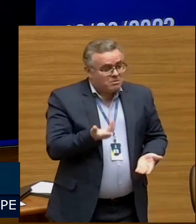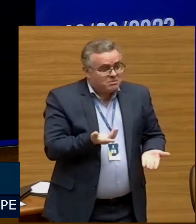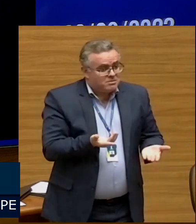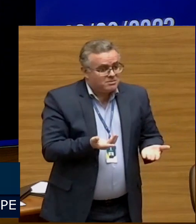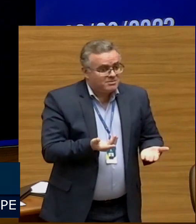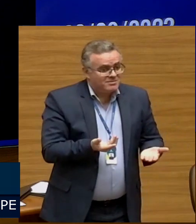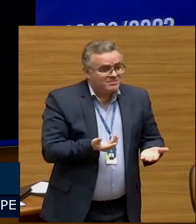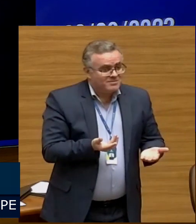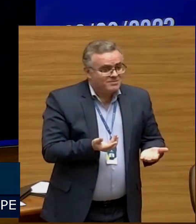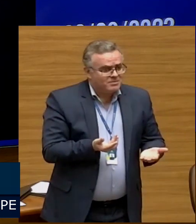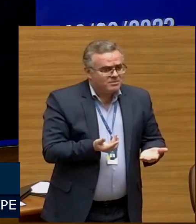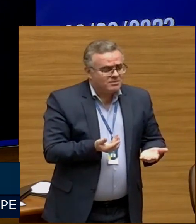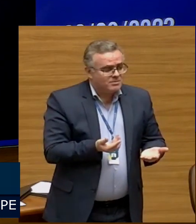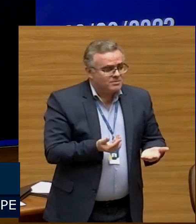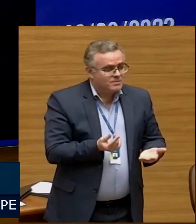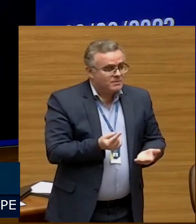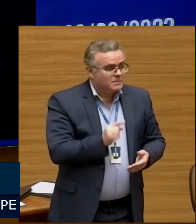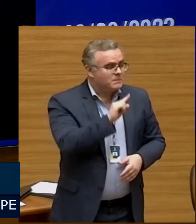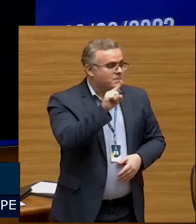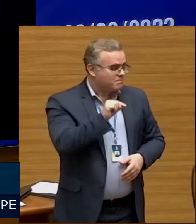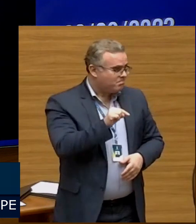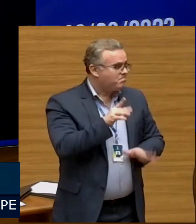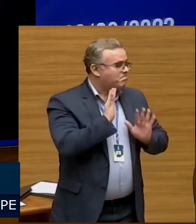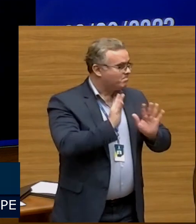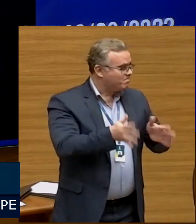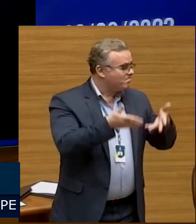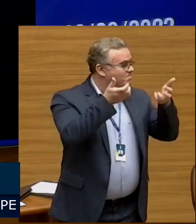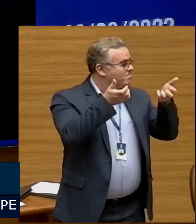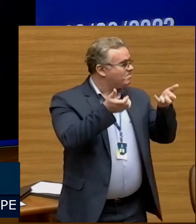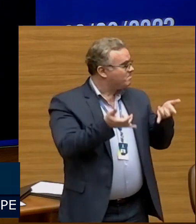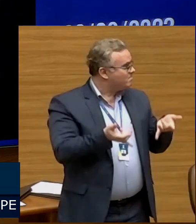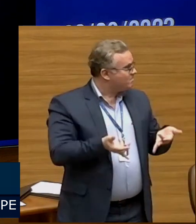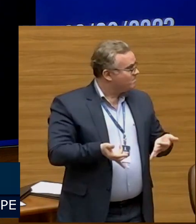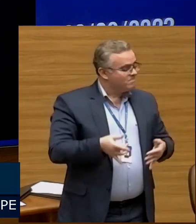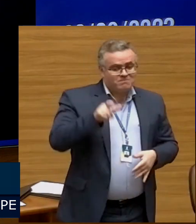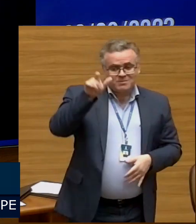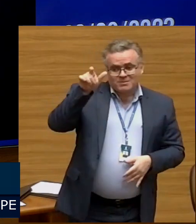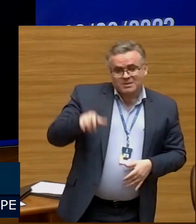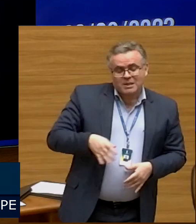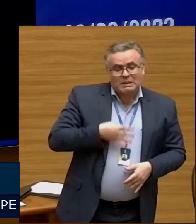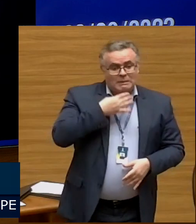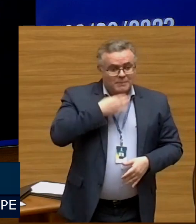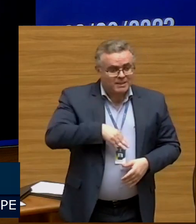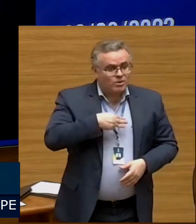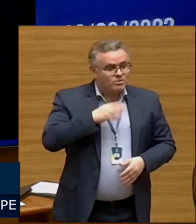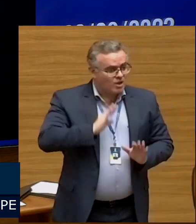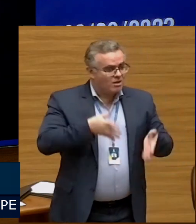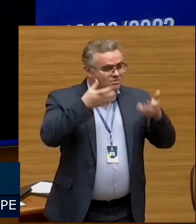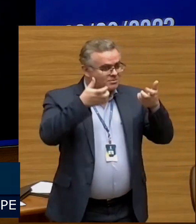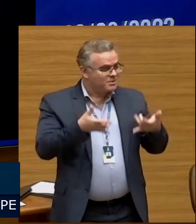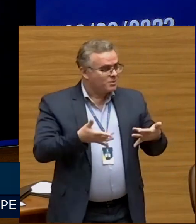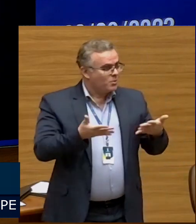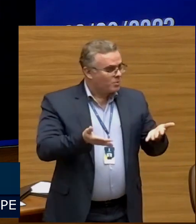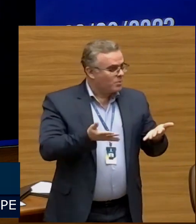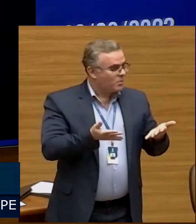surdo. Como bem explicou o intérprete Mateus aqui, que o povo